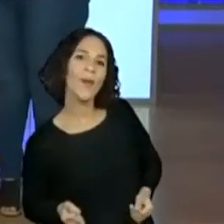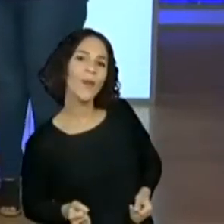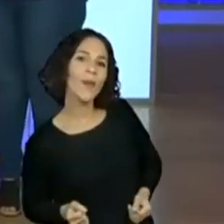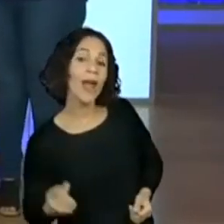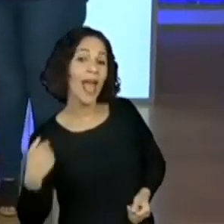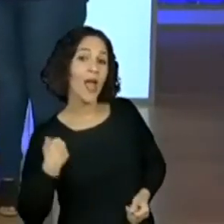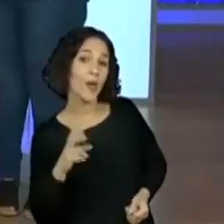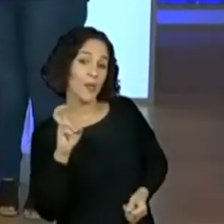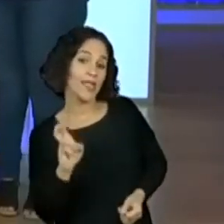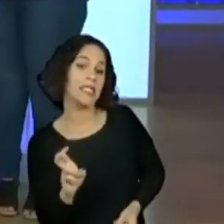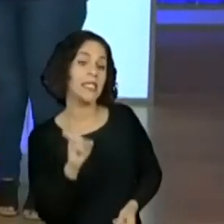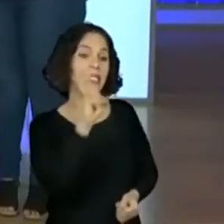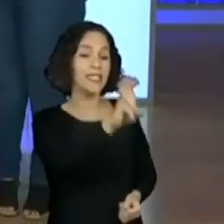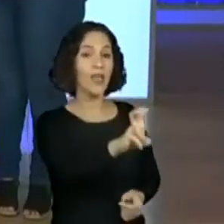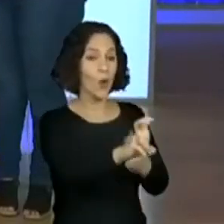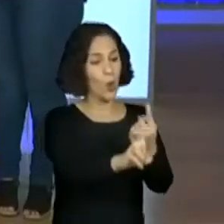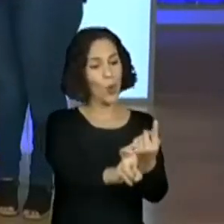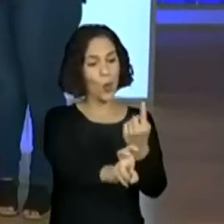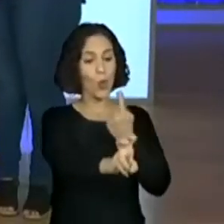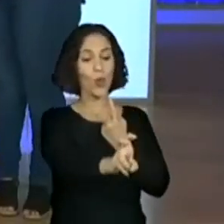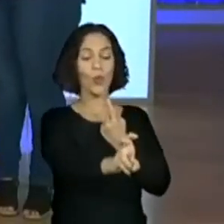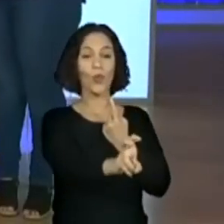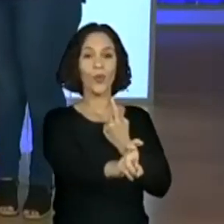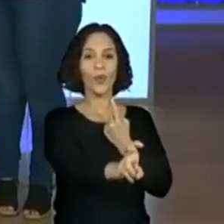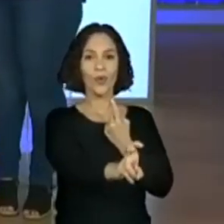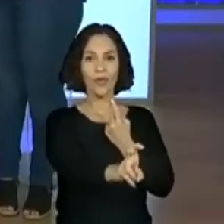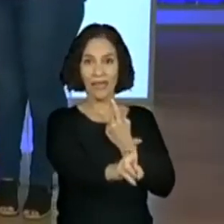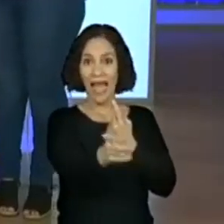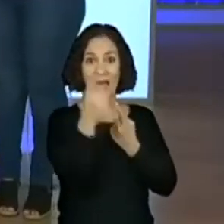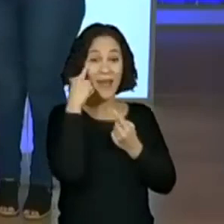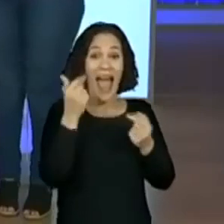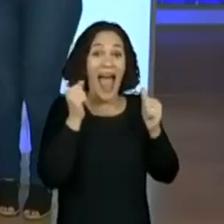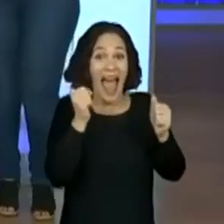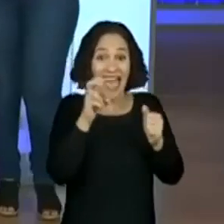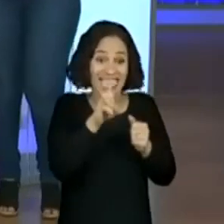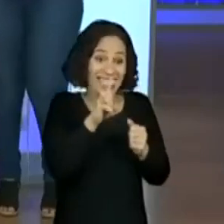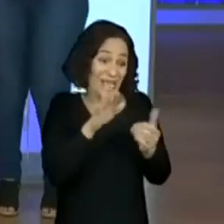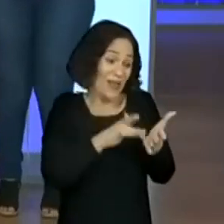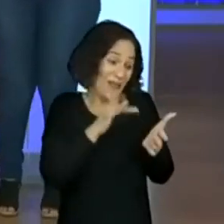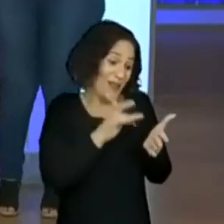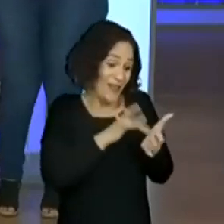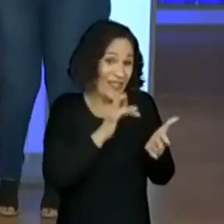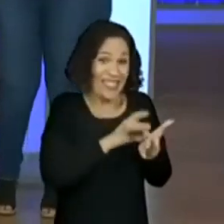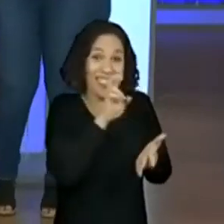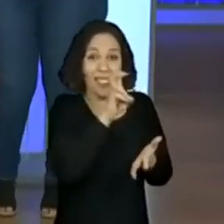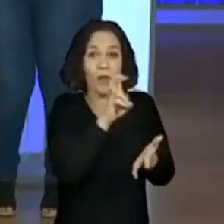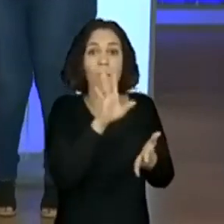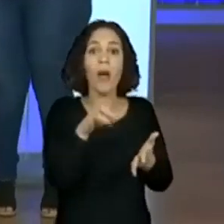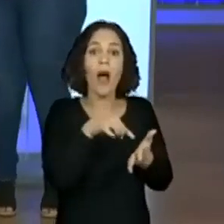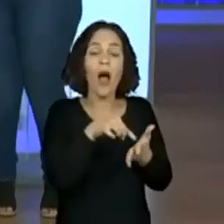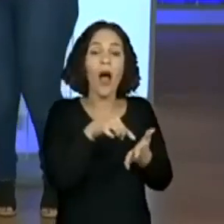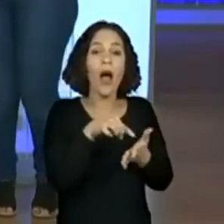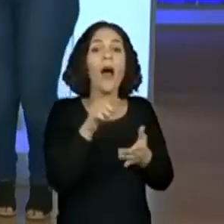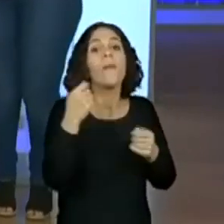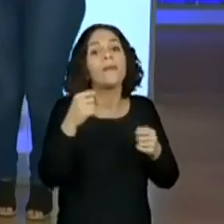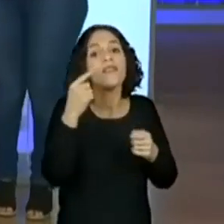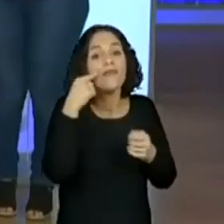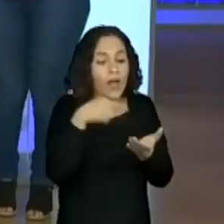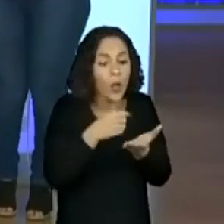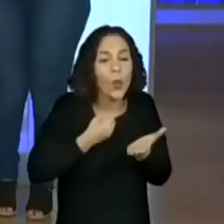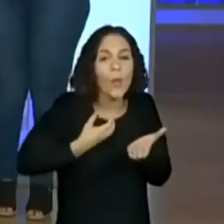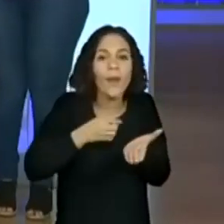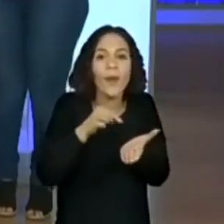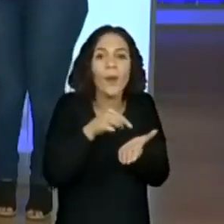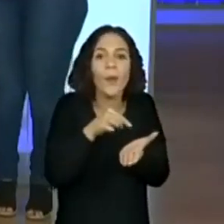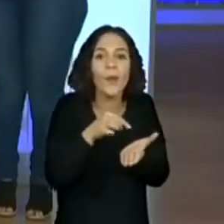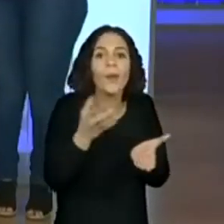5, olha, você me dá 5. O que ela está fazendo. Ou você ia conferir? Não, não vou responder, não. Ah, você ia conferir os valores. Eu tenho, lógico. É